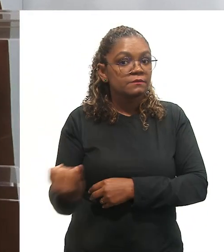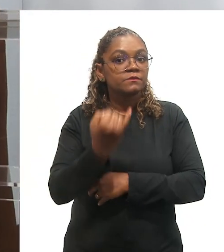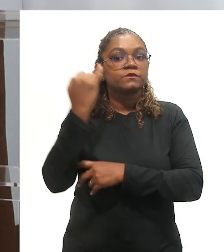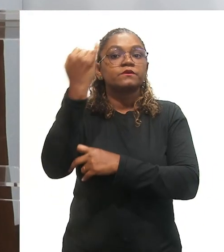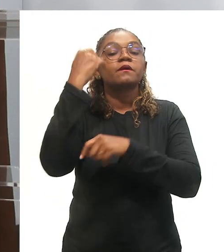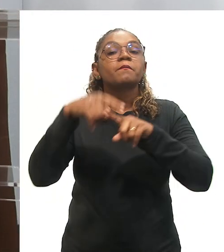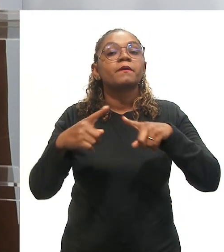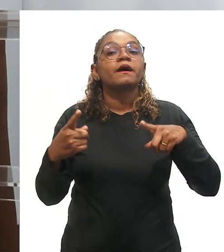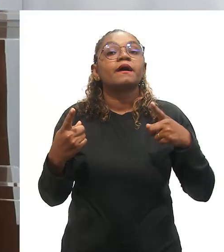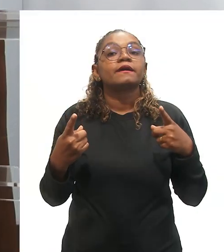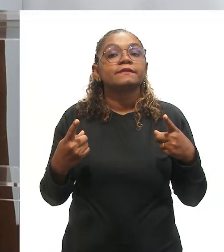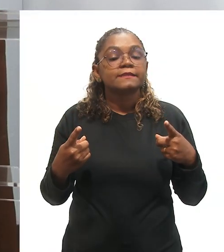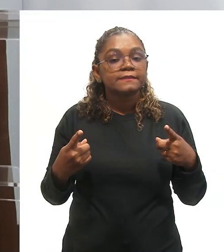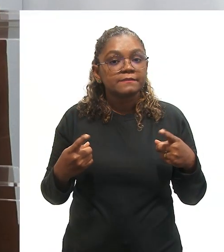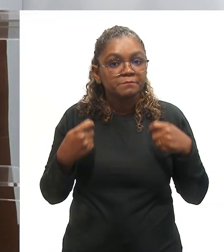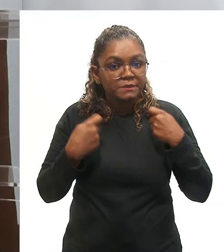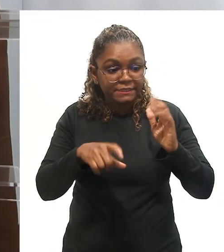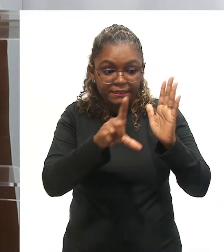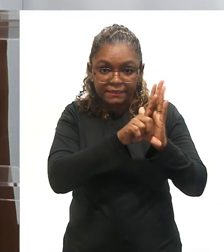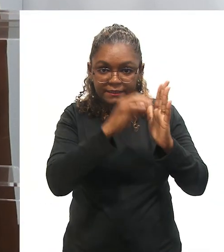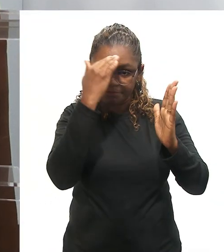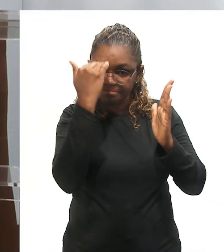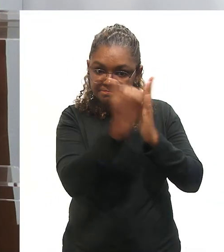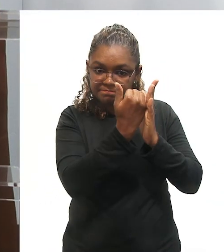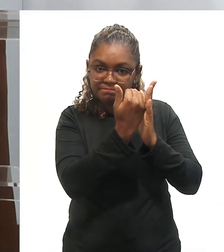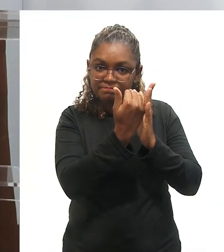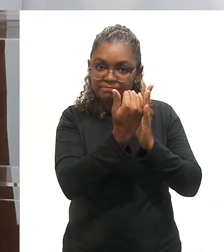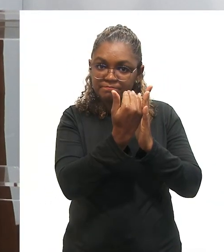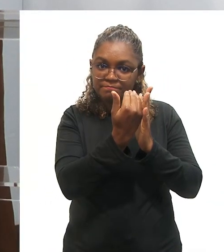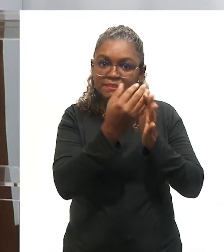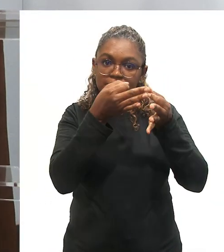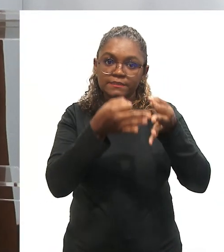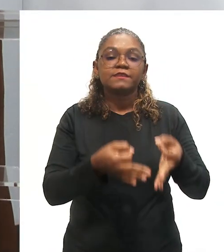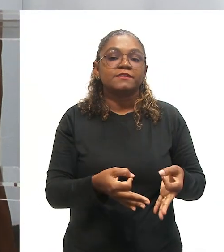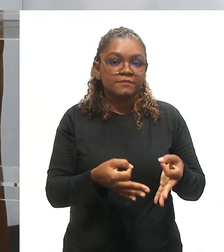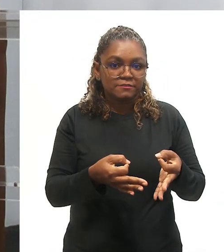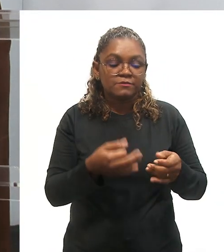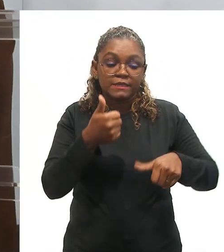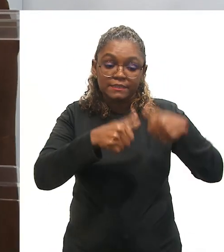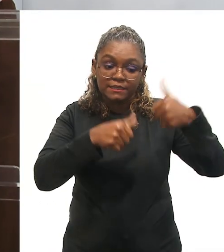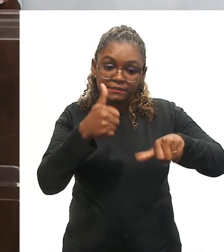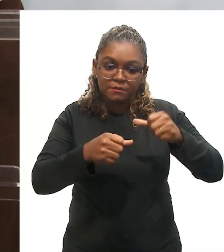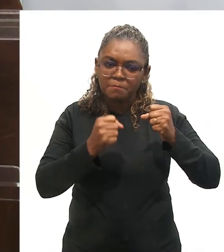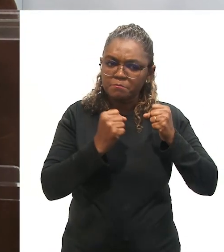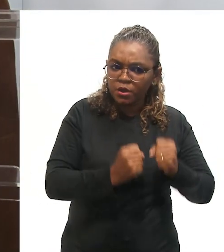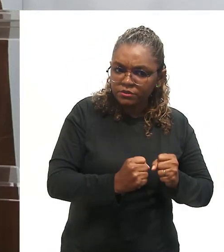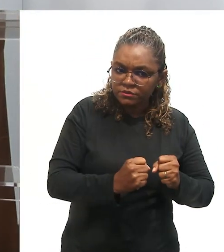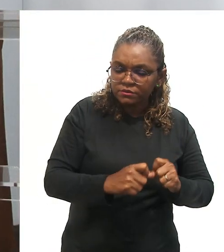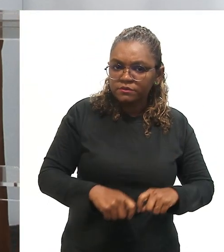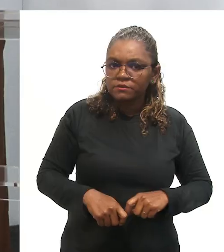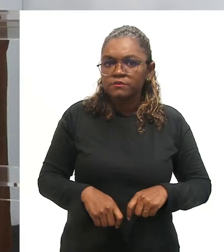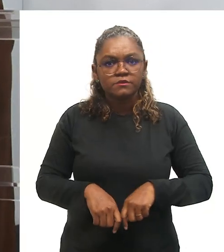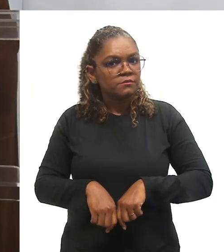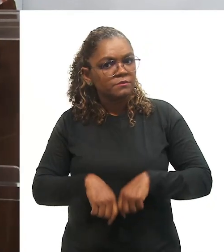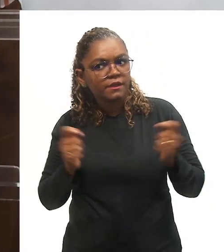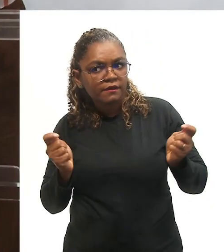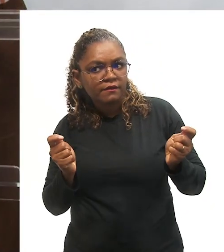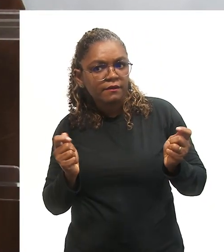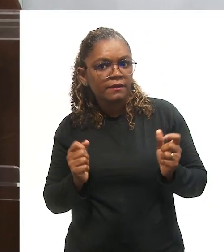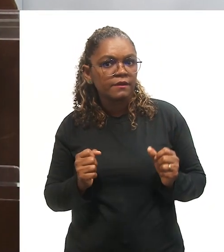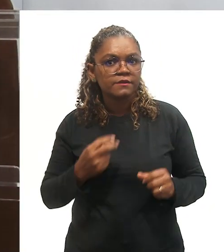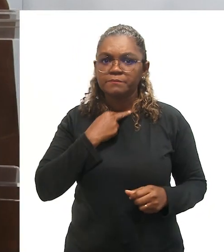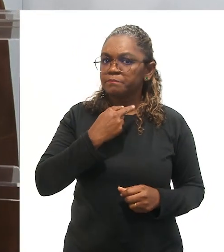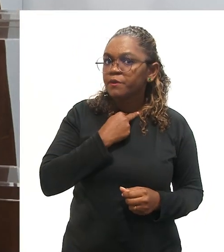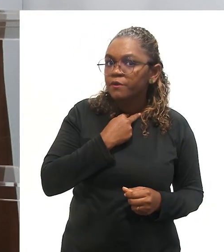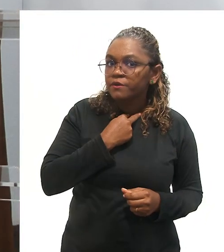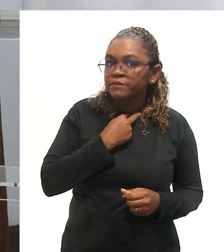que andar também ali com a nossa lei embaixo do braço, sempre analisando posso, não posso, o que eu posso fazer, o que eu